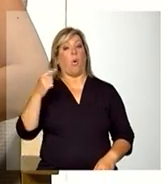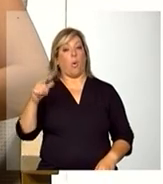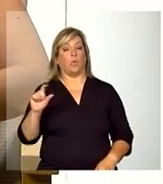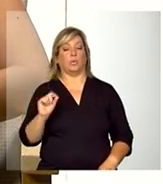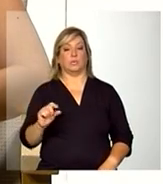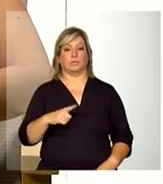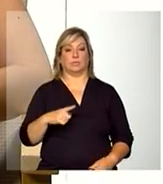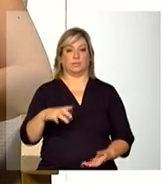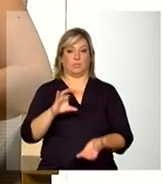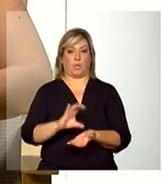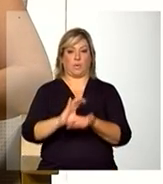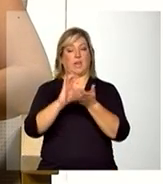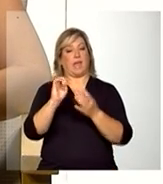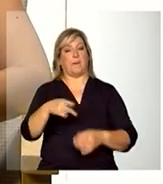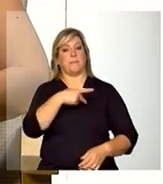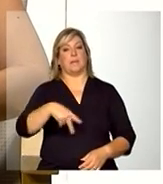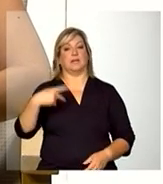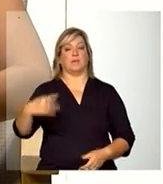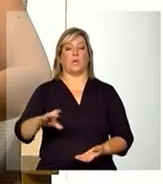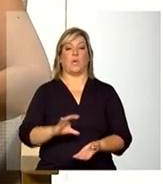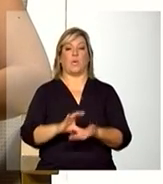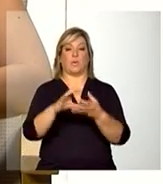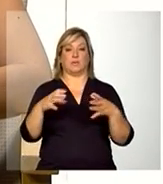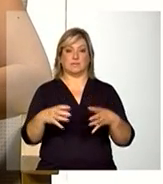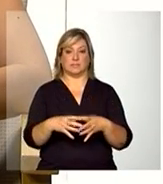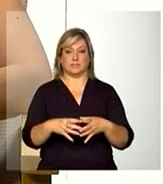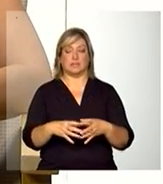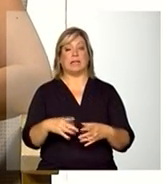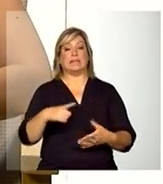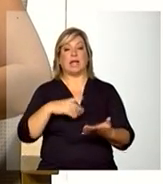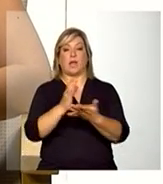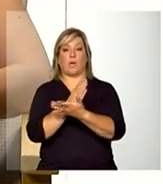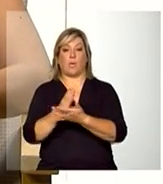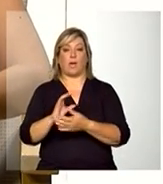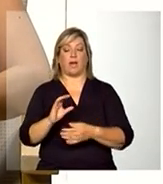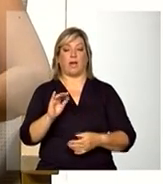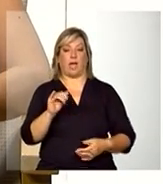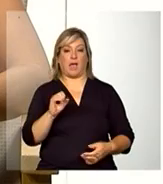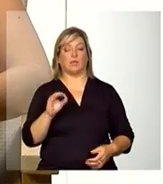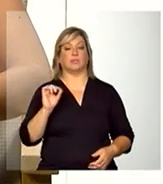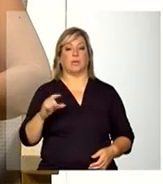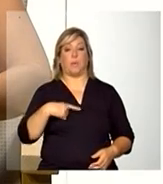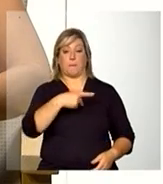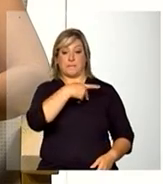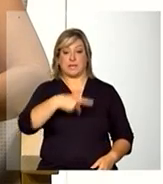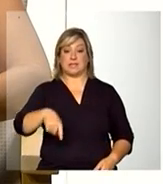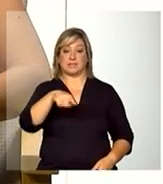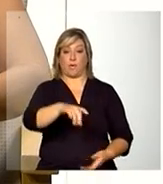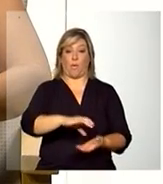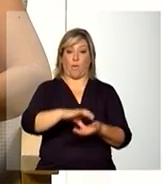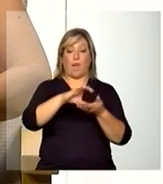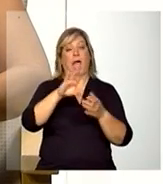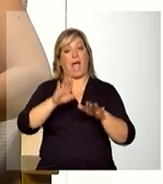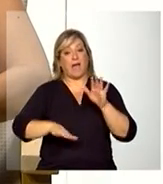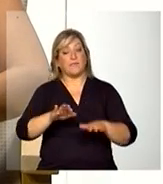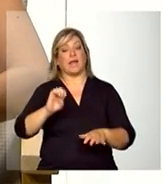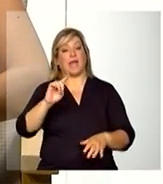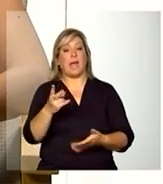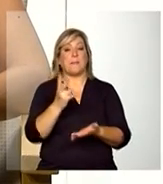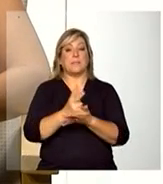Presidente do Conselho alguns casos existe do presidente do conselho ser a mesma pessoa que o secretário de assistência